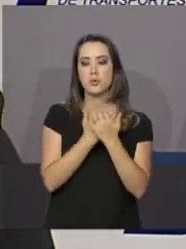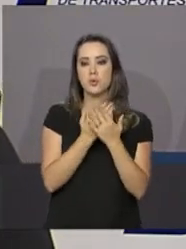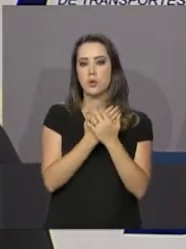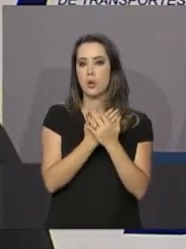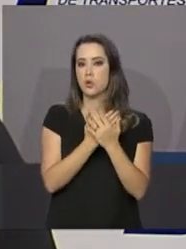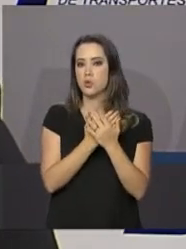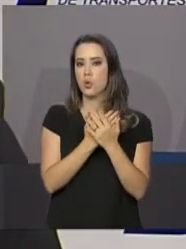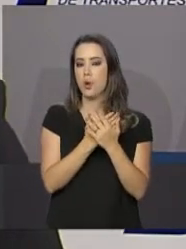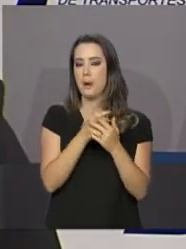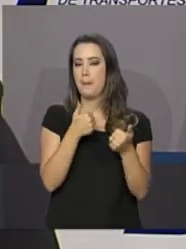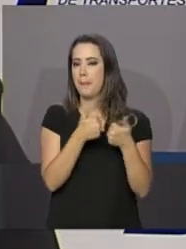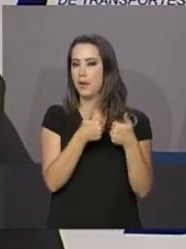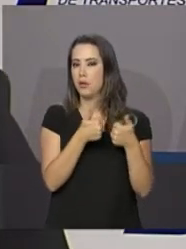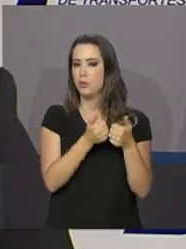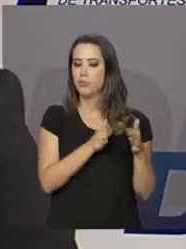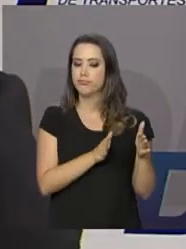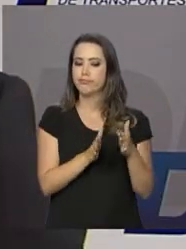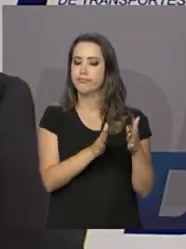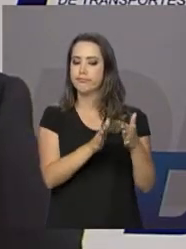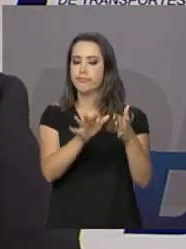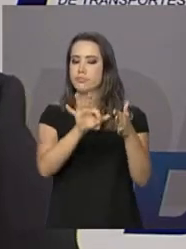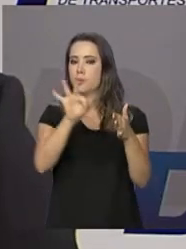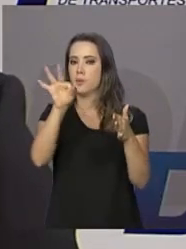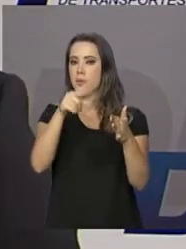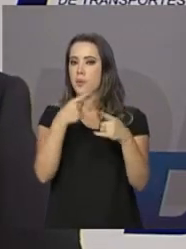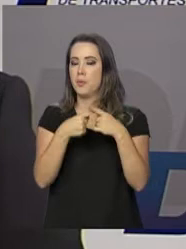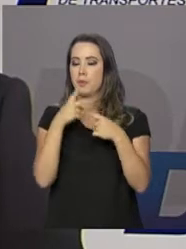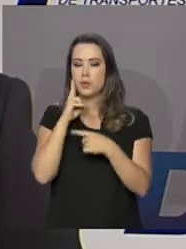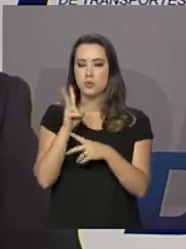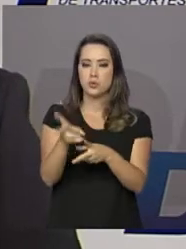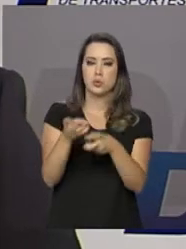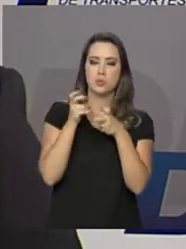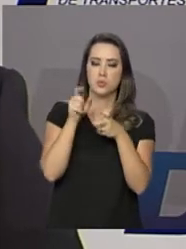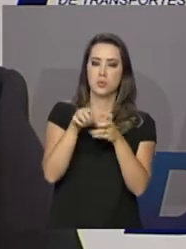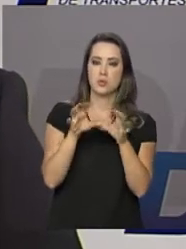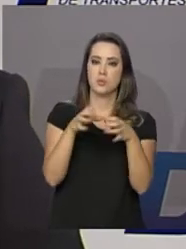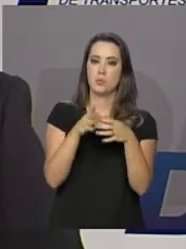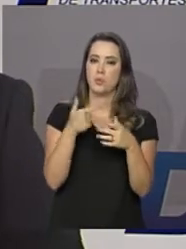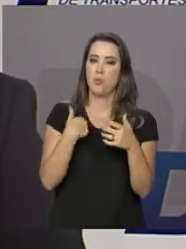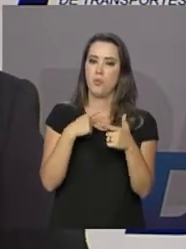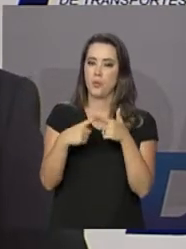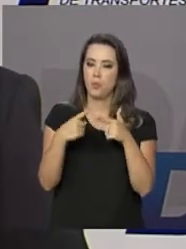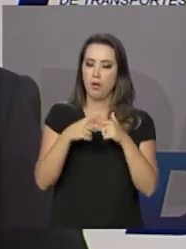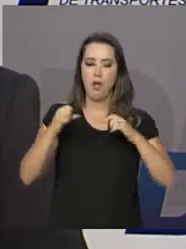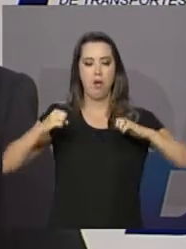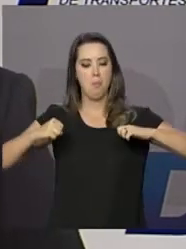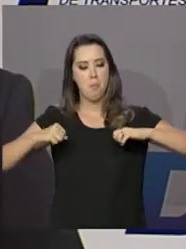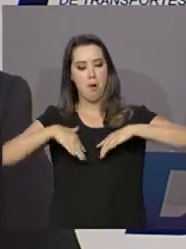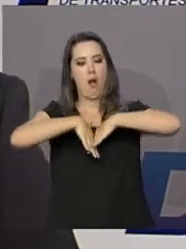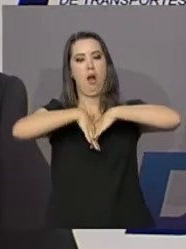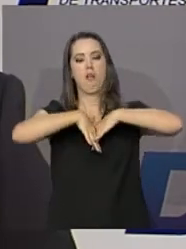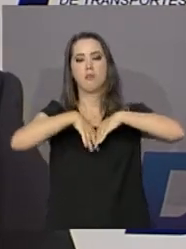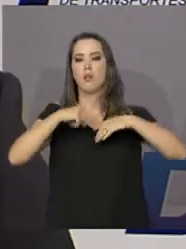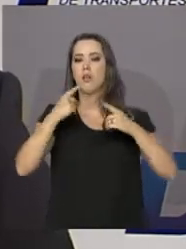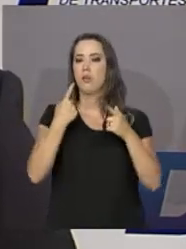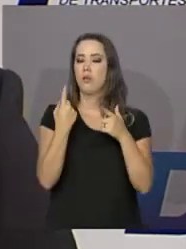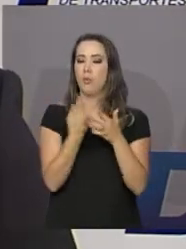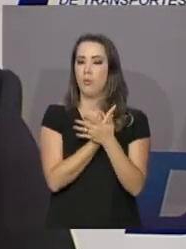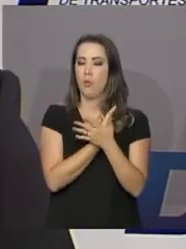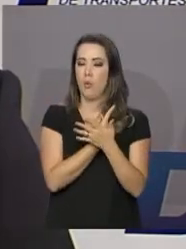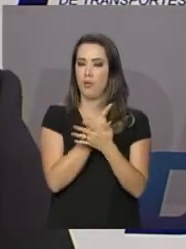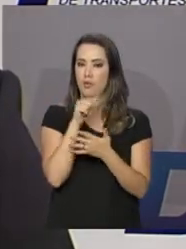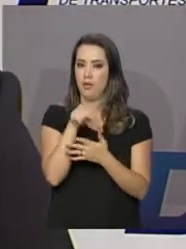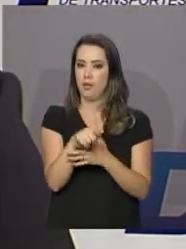estudem próximo a rodovias federais porque a gente verifica que boa parte dos acidentes acontece nessas possibilidades nessa função